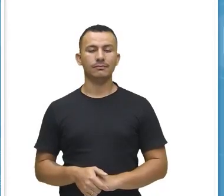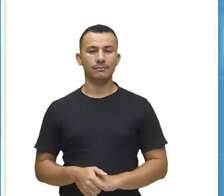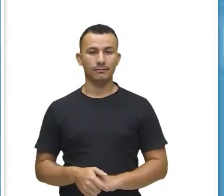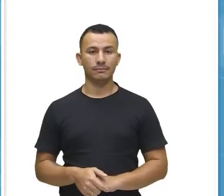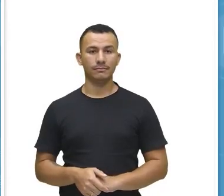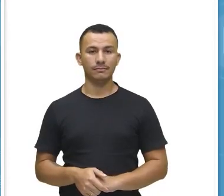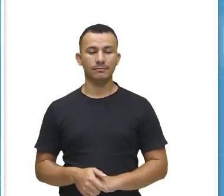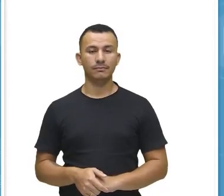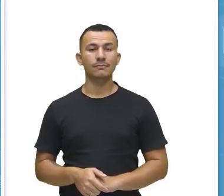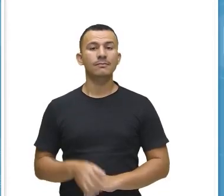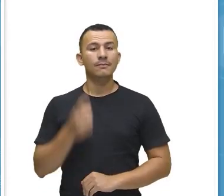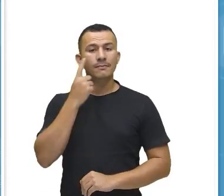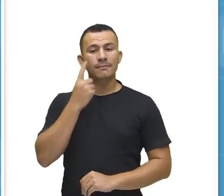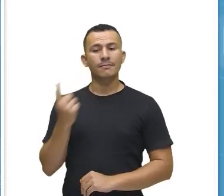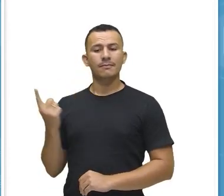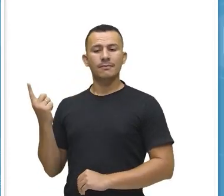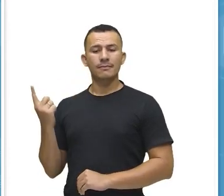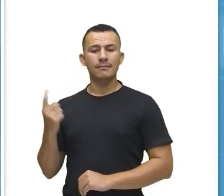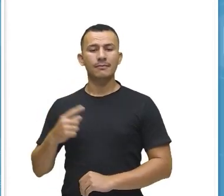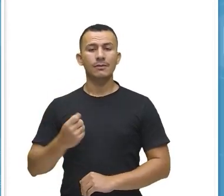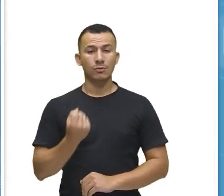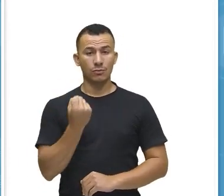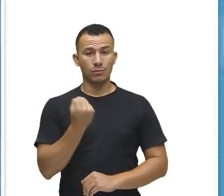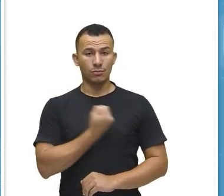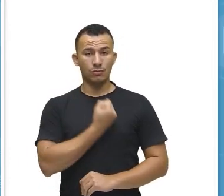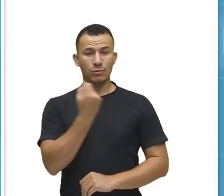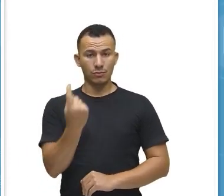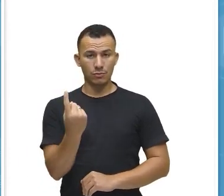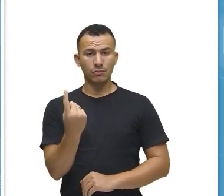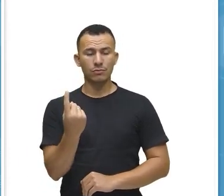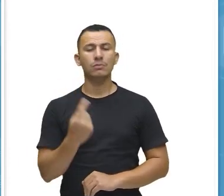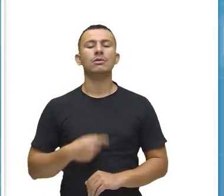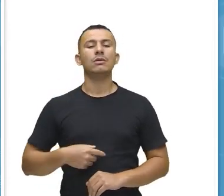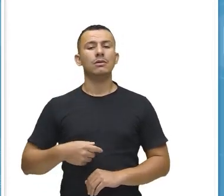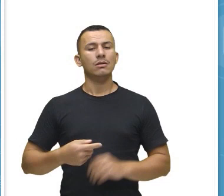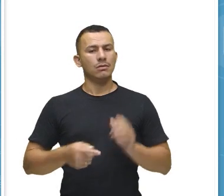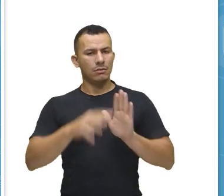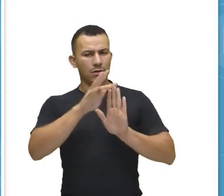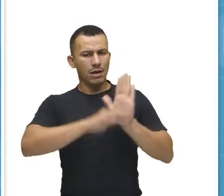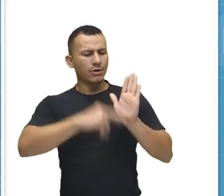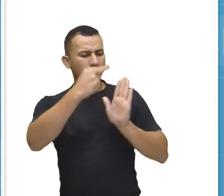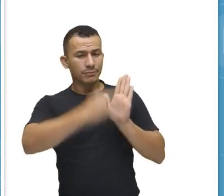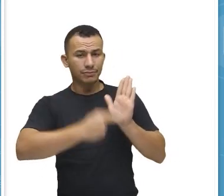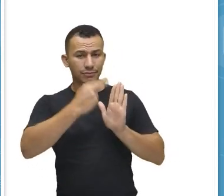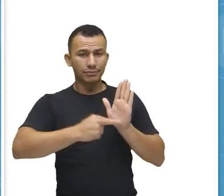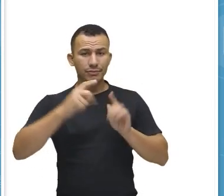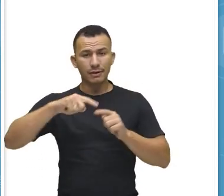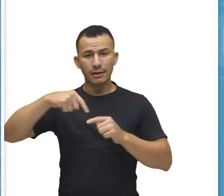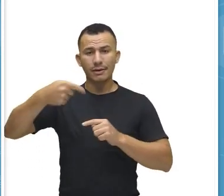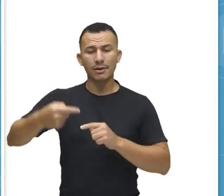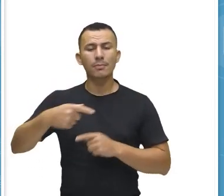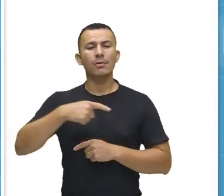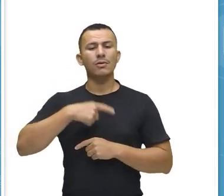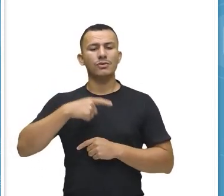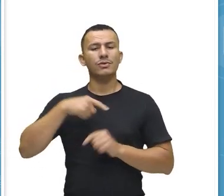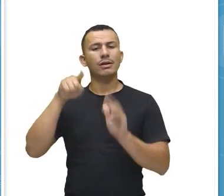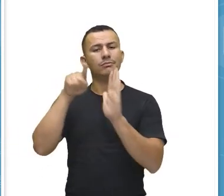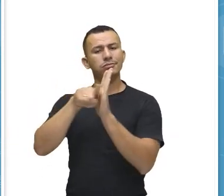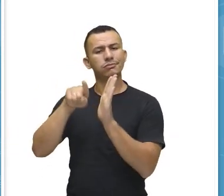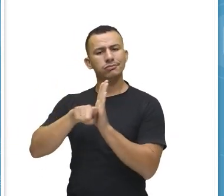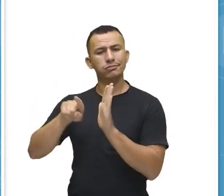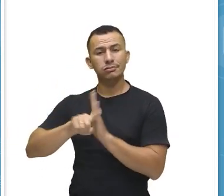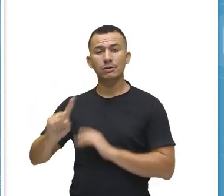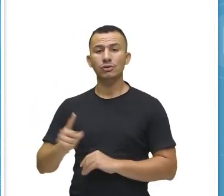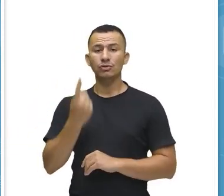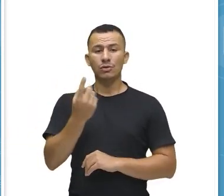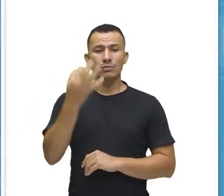Aí está então a primeira questão, nós vamos ler o texto. E em seguida nós temos as alternativas.